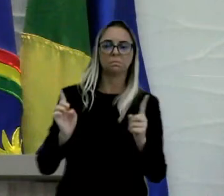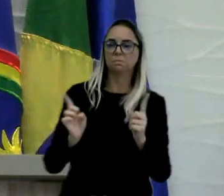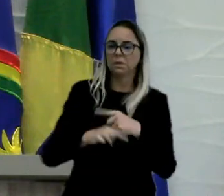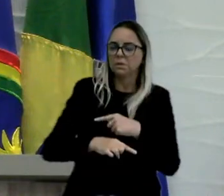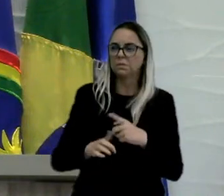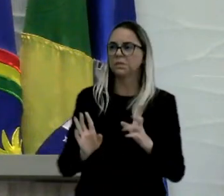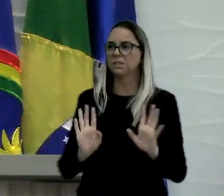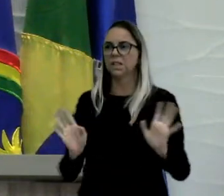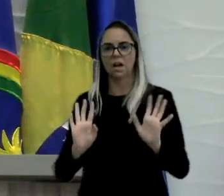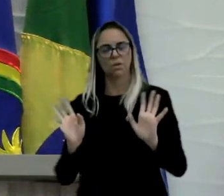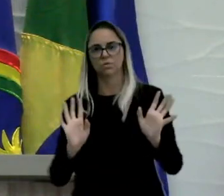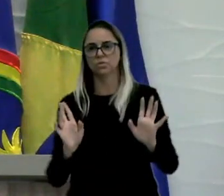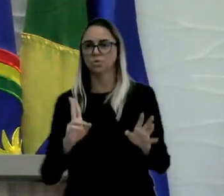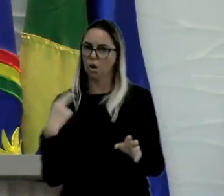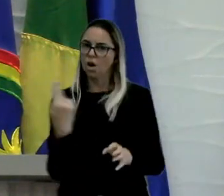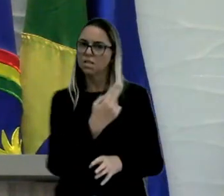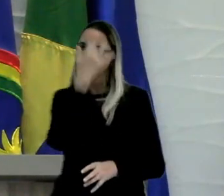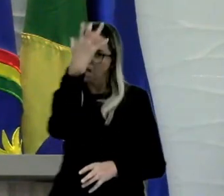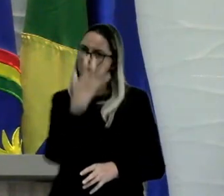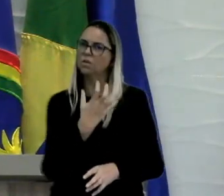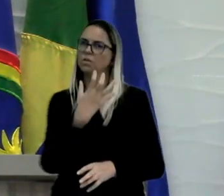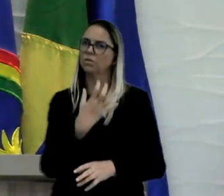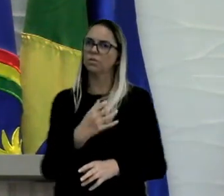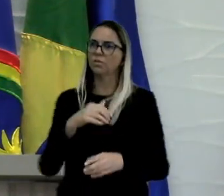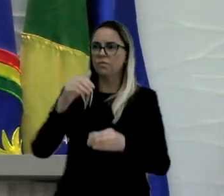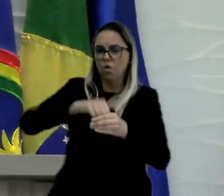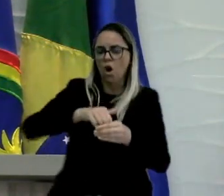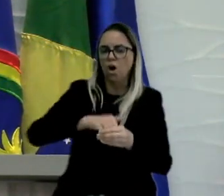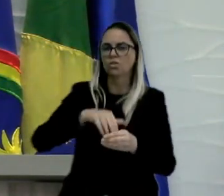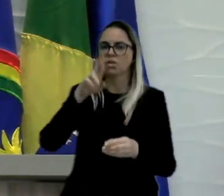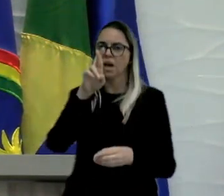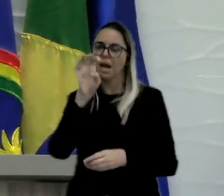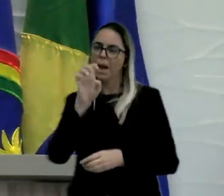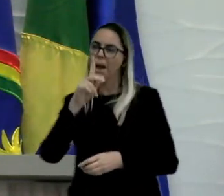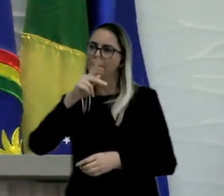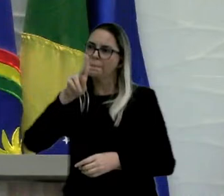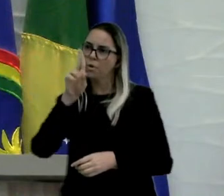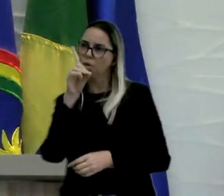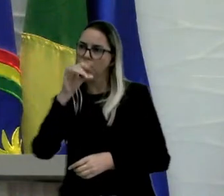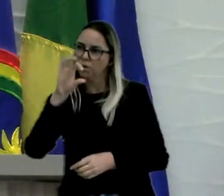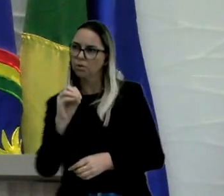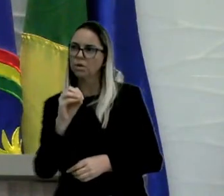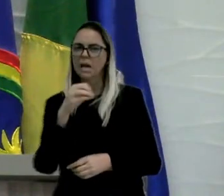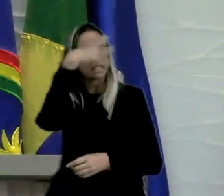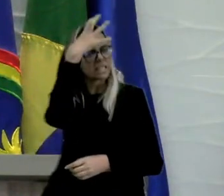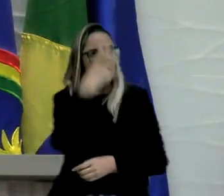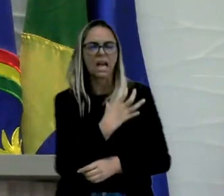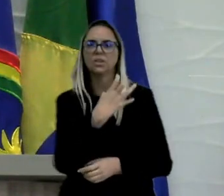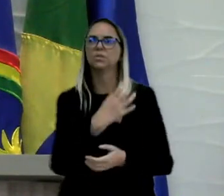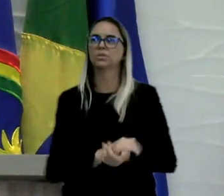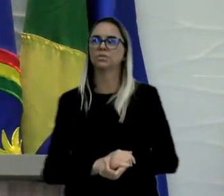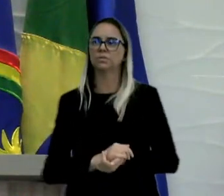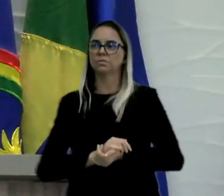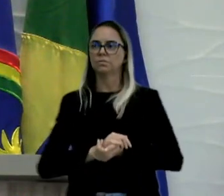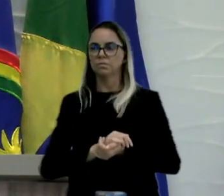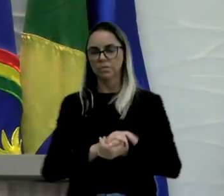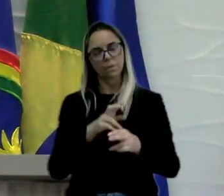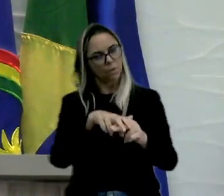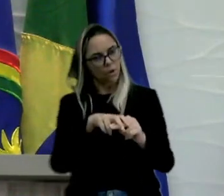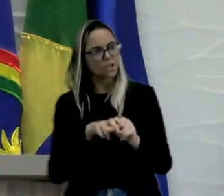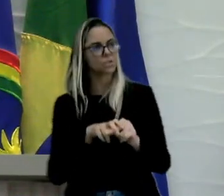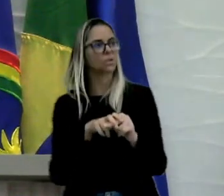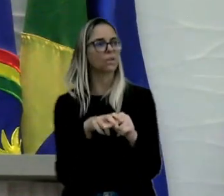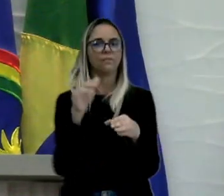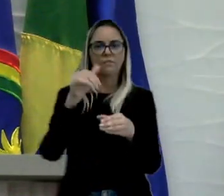a gente é aqui é uma coisa séria um voto de repúblico por mais que as pessoas não entendam É sério é sério então por isso que